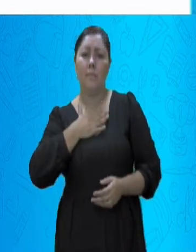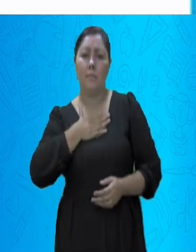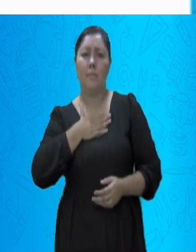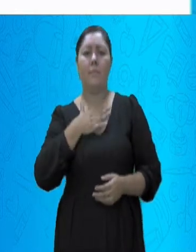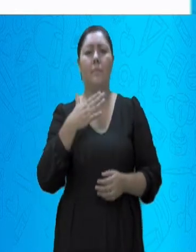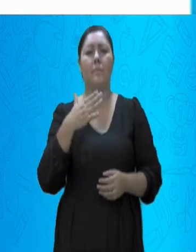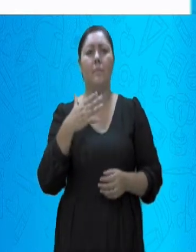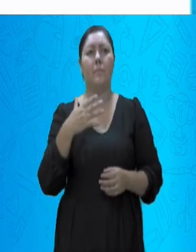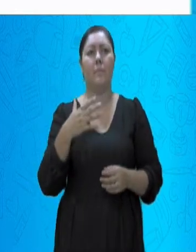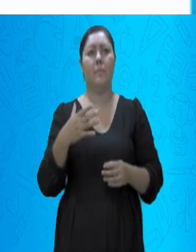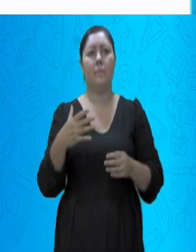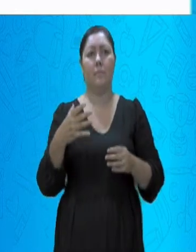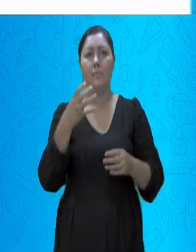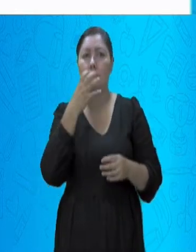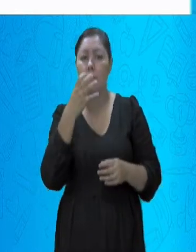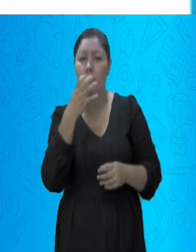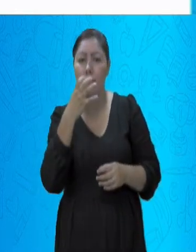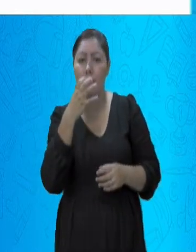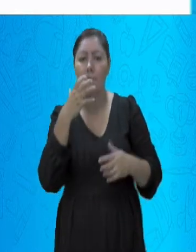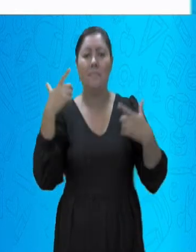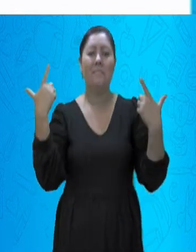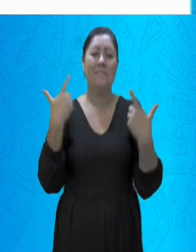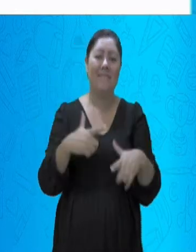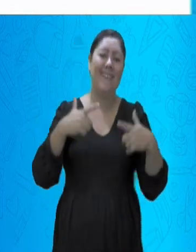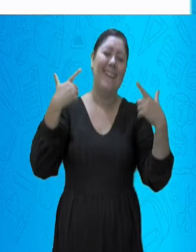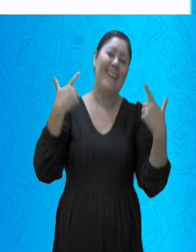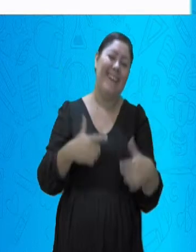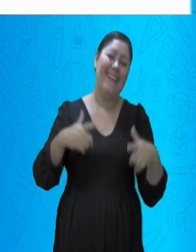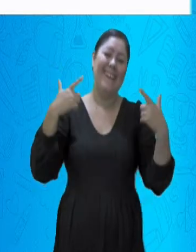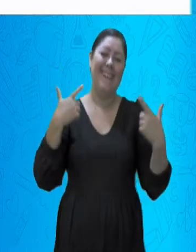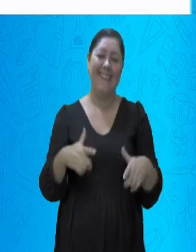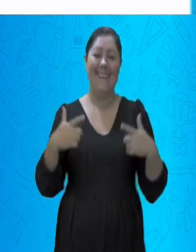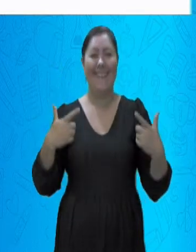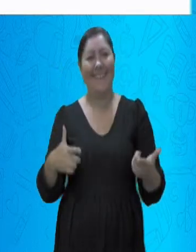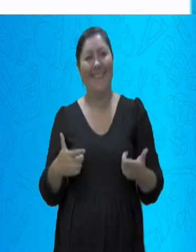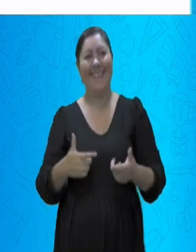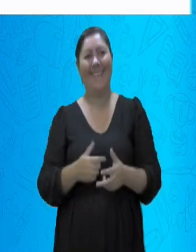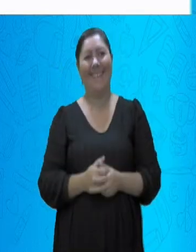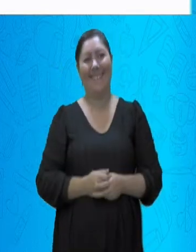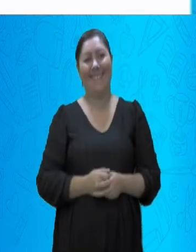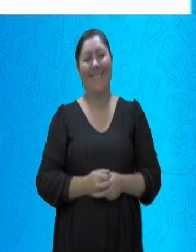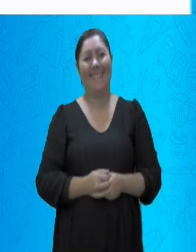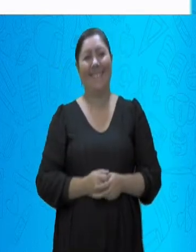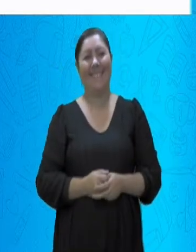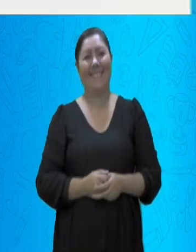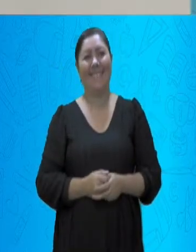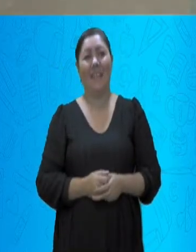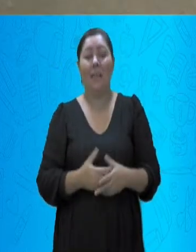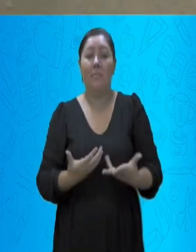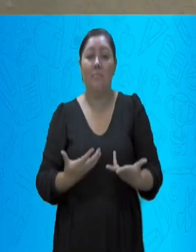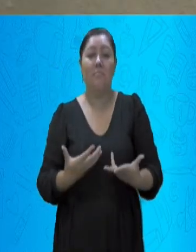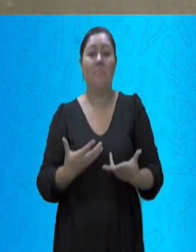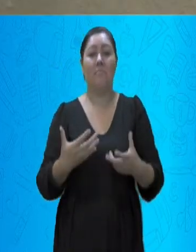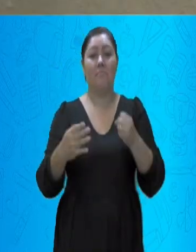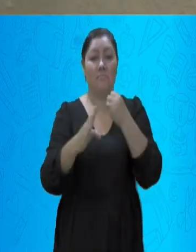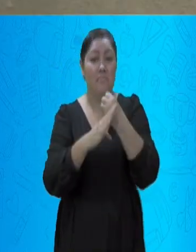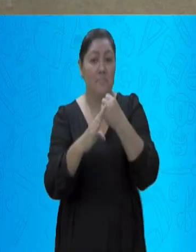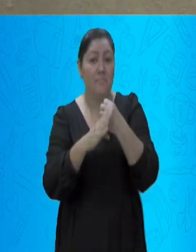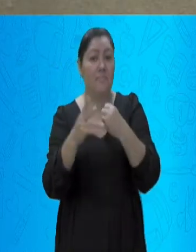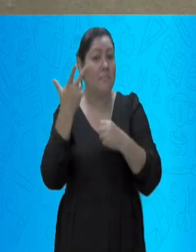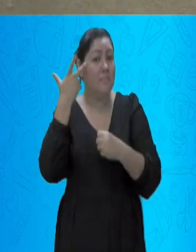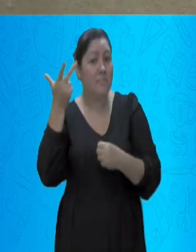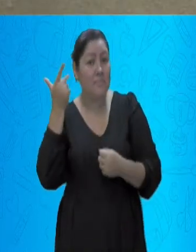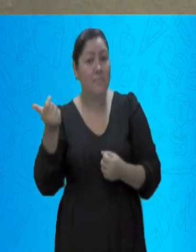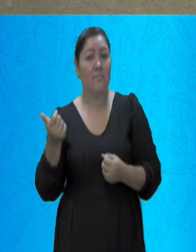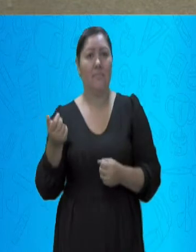palavra cachorro que está em destaque. É um substantivo comum. Eu falei cachorro, não dei nome a esse cachorro, eu